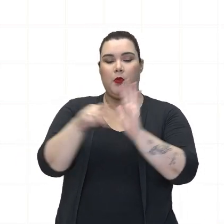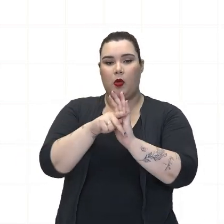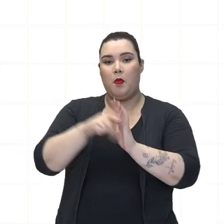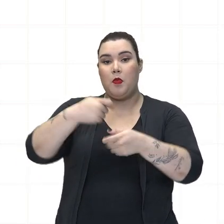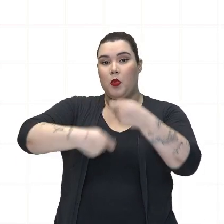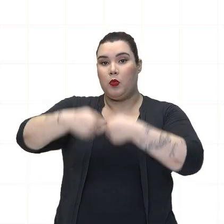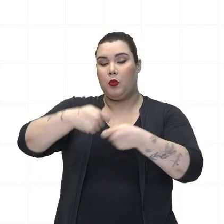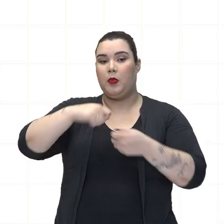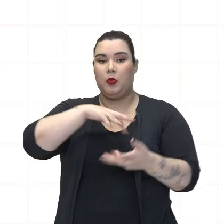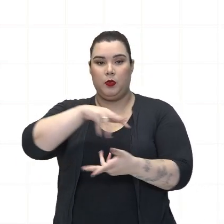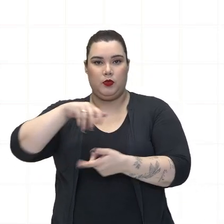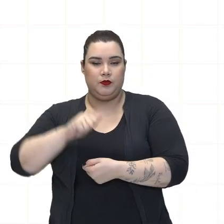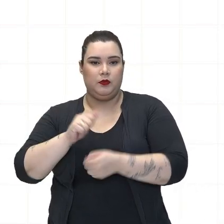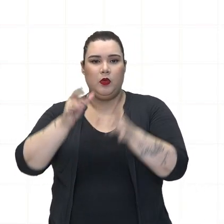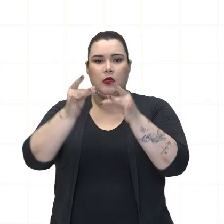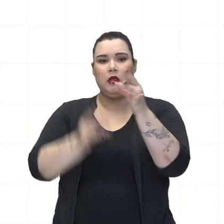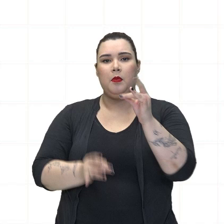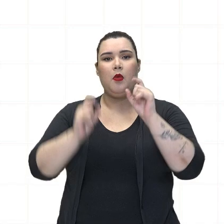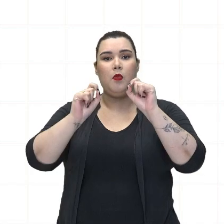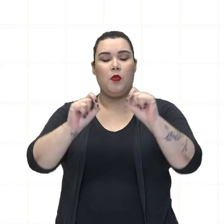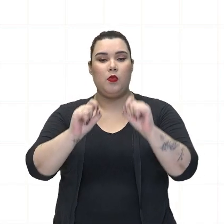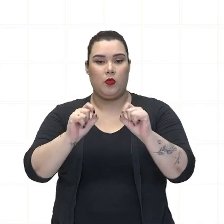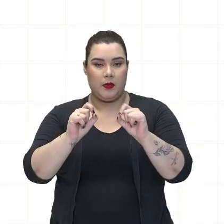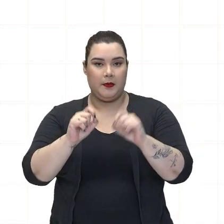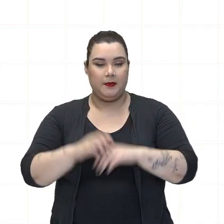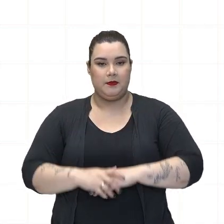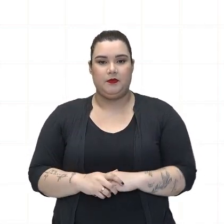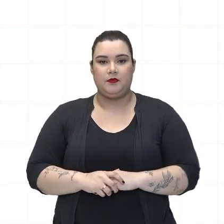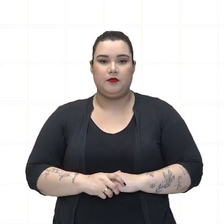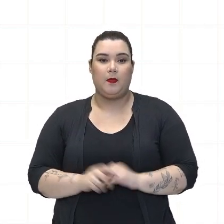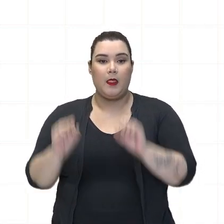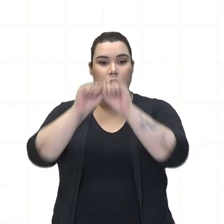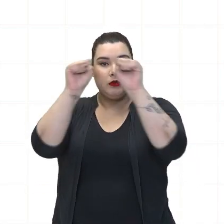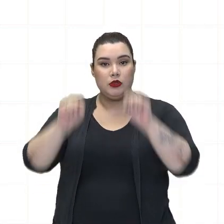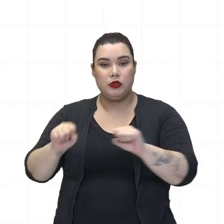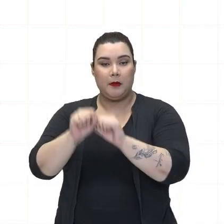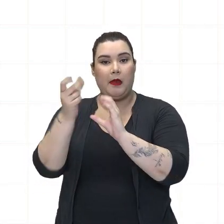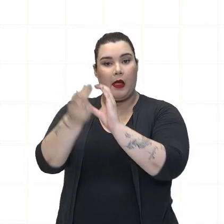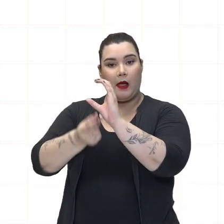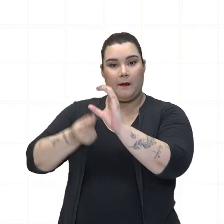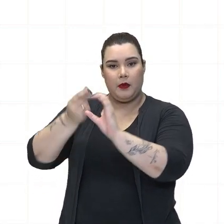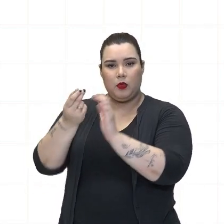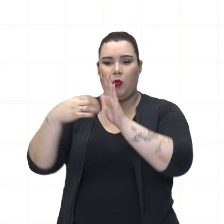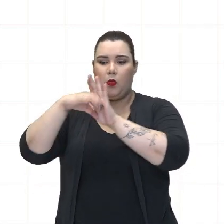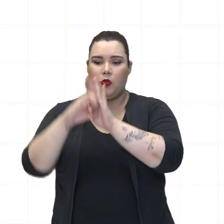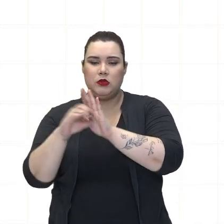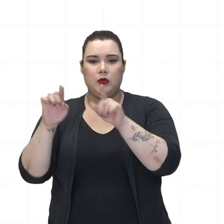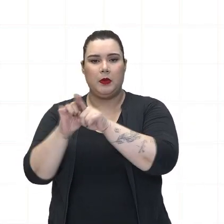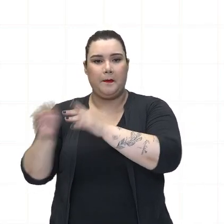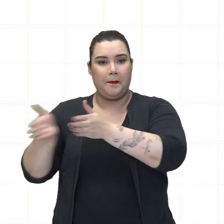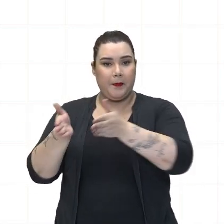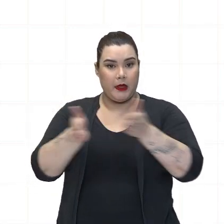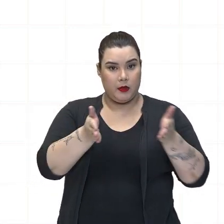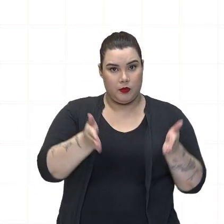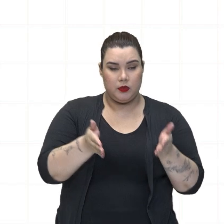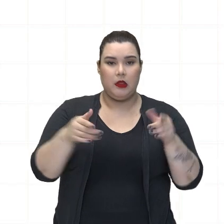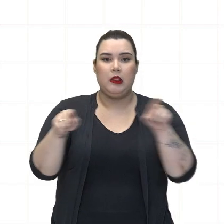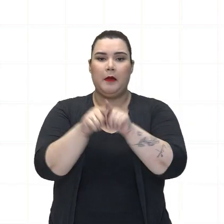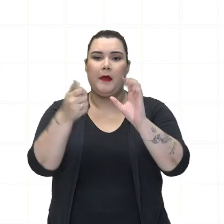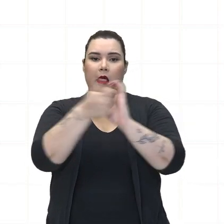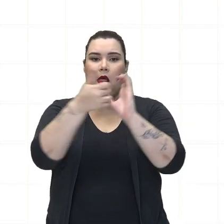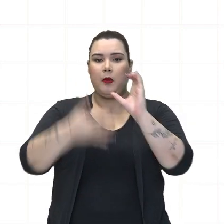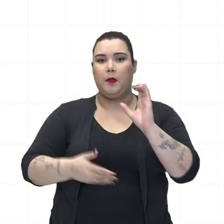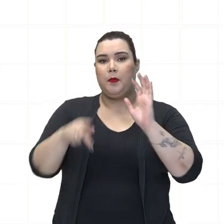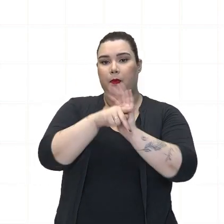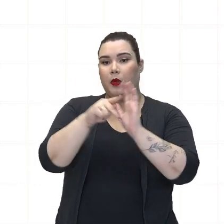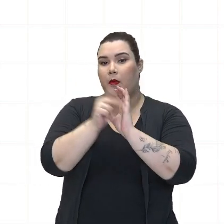econômica mundial. Detalhamento desse objeto de conhecimento. O sistema capitalista, conceito e fases,